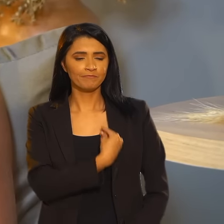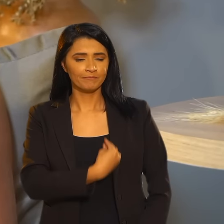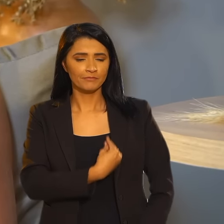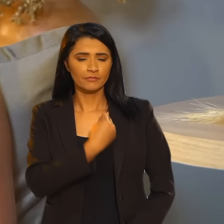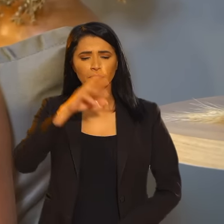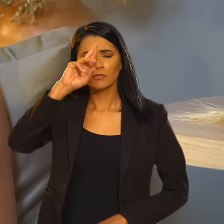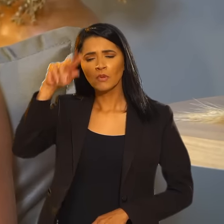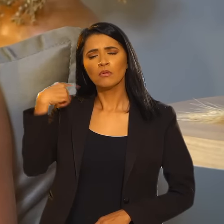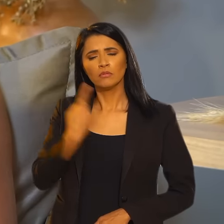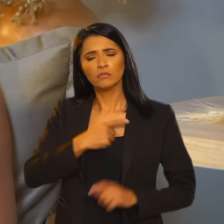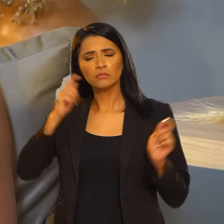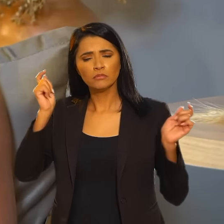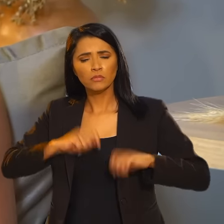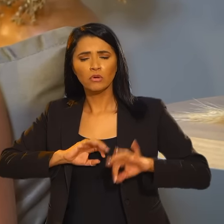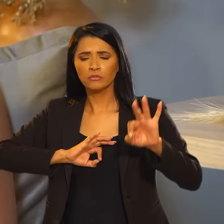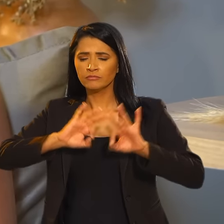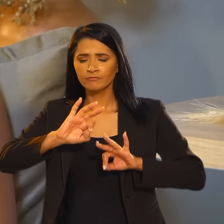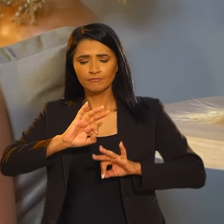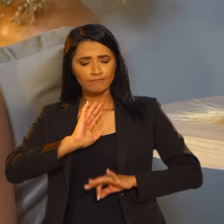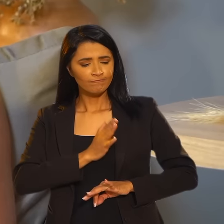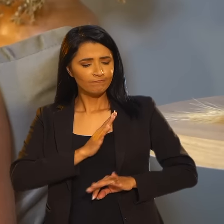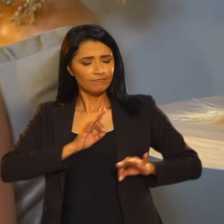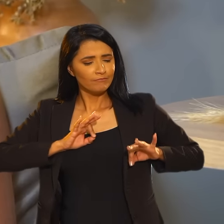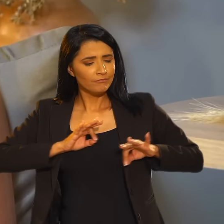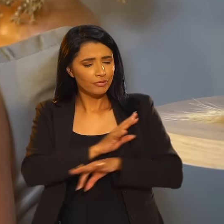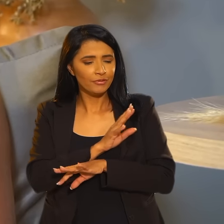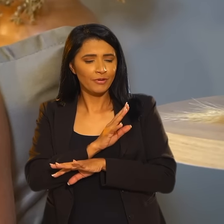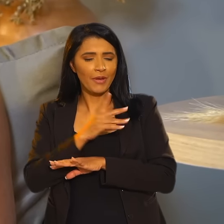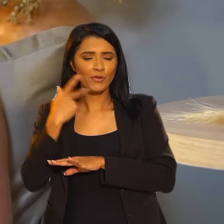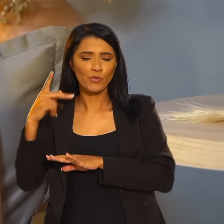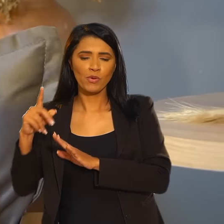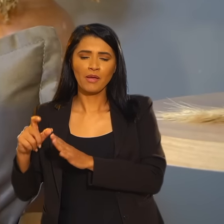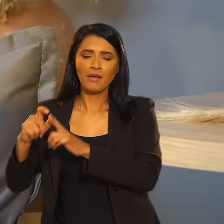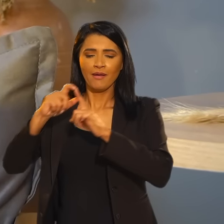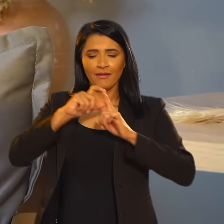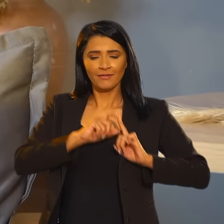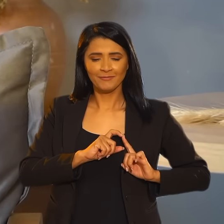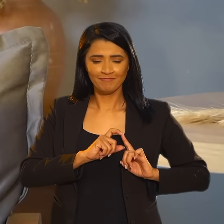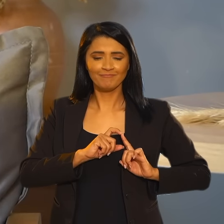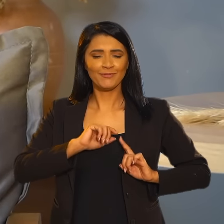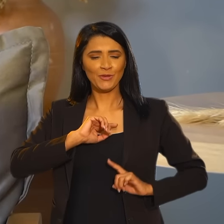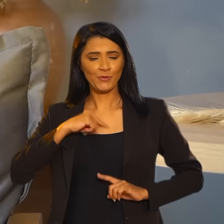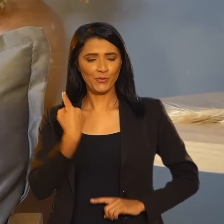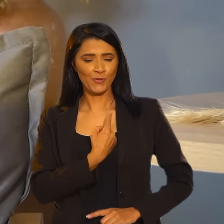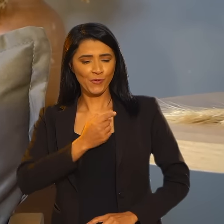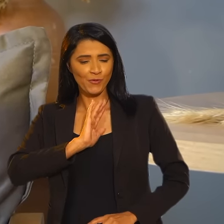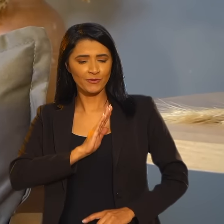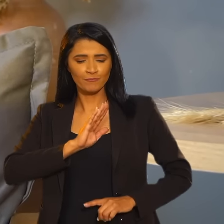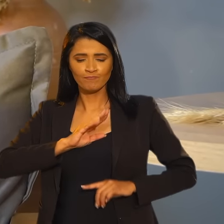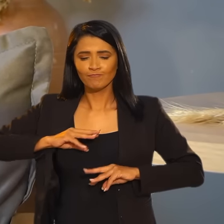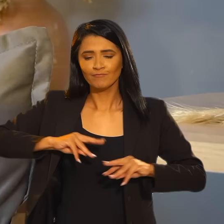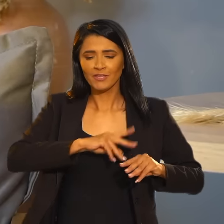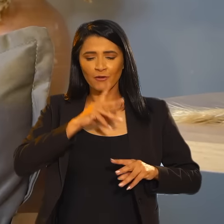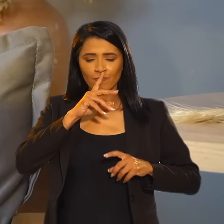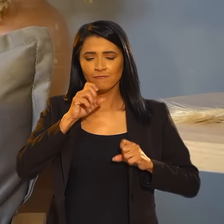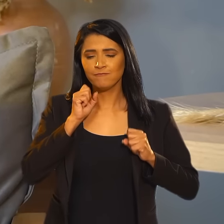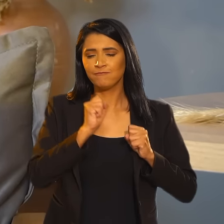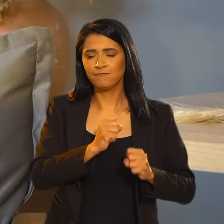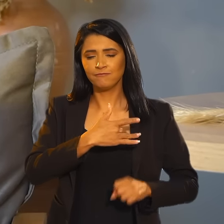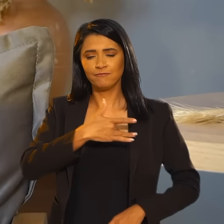nós possamos preparar o nosso coração para receber a Tua palavra, que o nosso coração seja terra fértil, ó Pai.